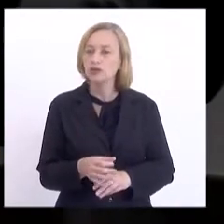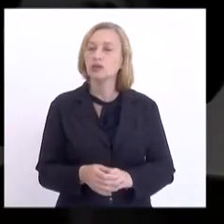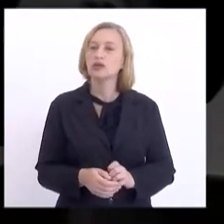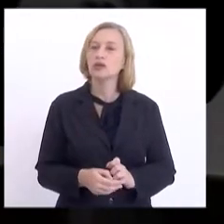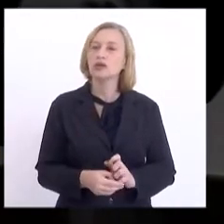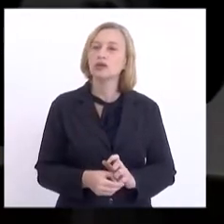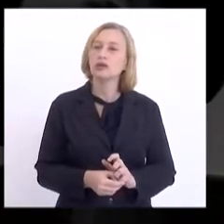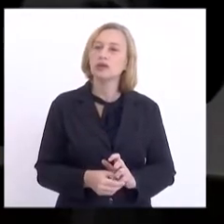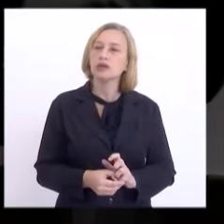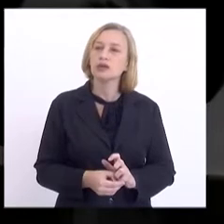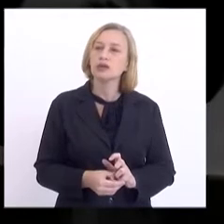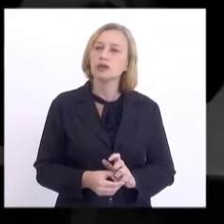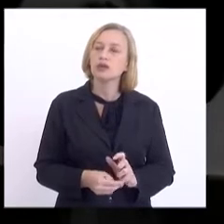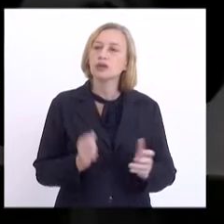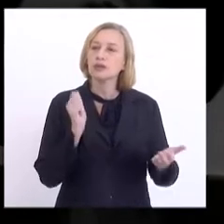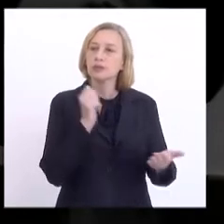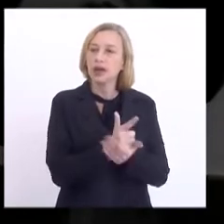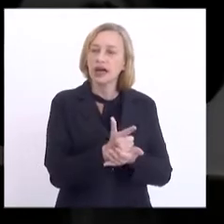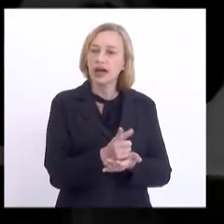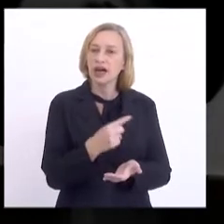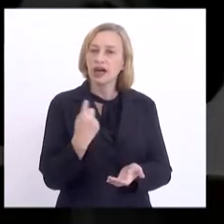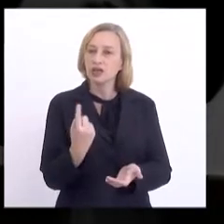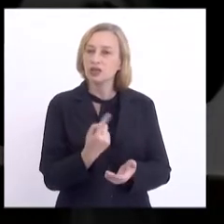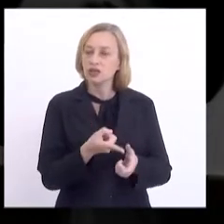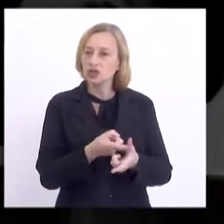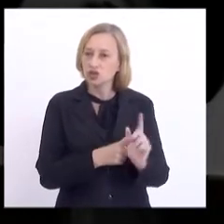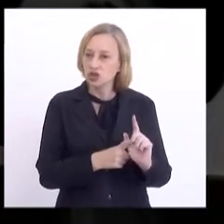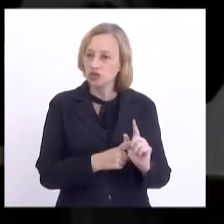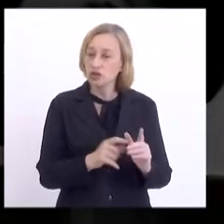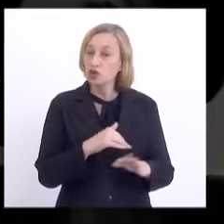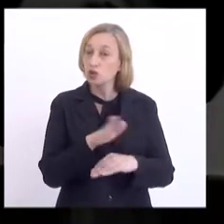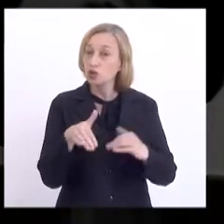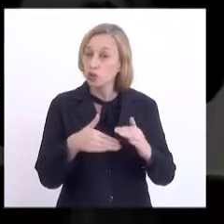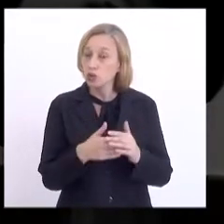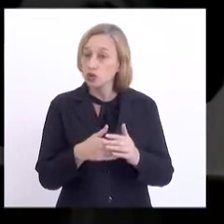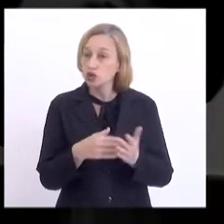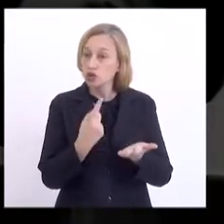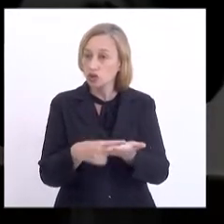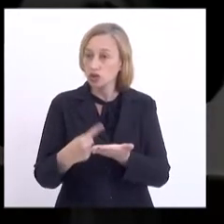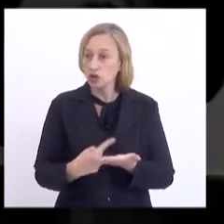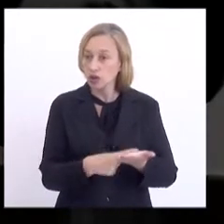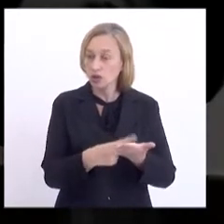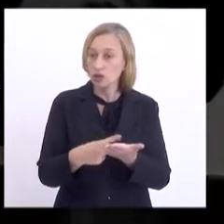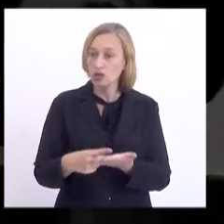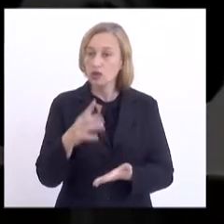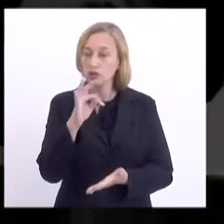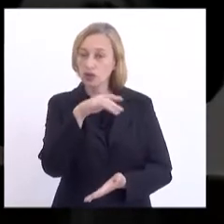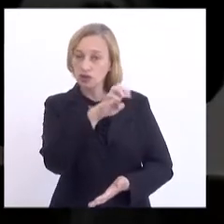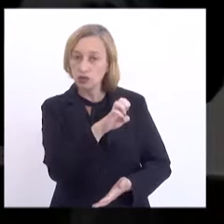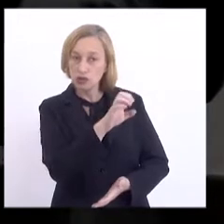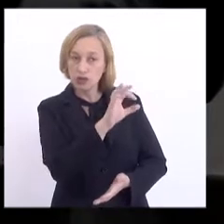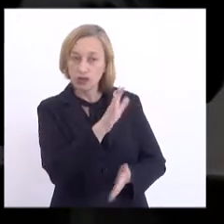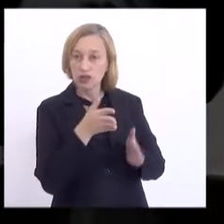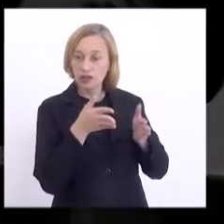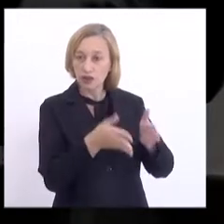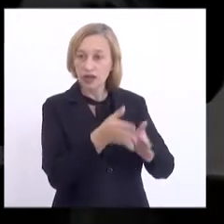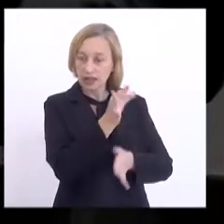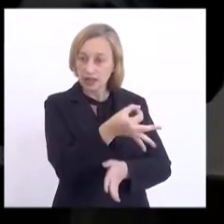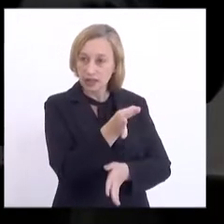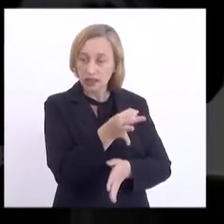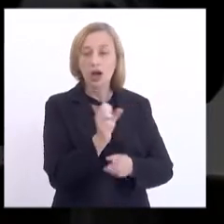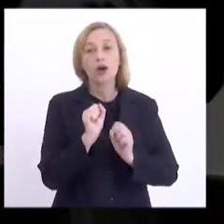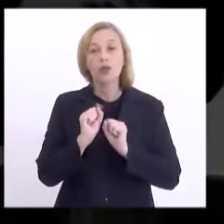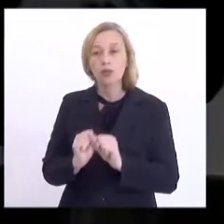que era pagar as nossas contas todas de acordo com as fontes específicas nós